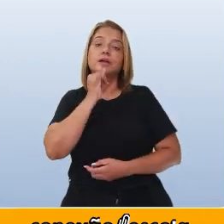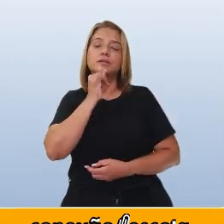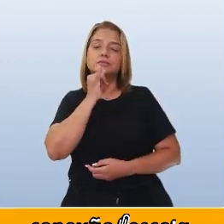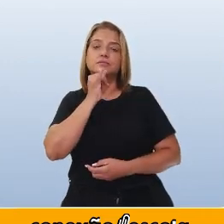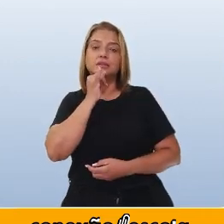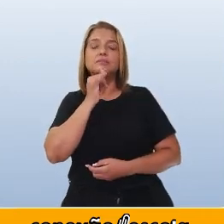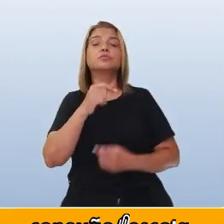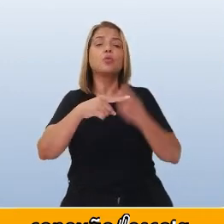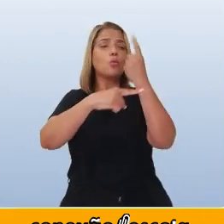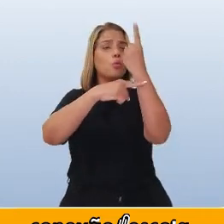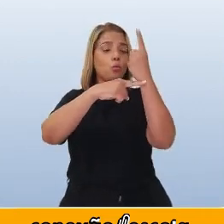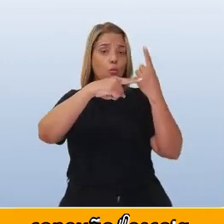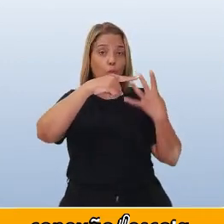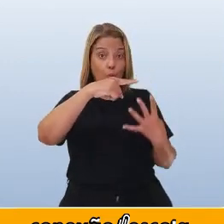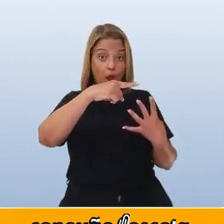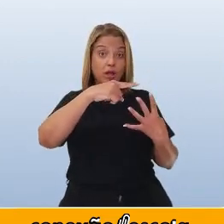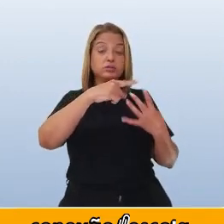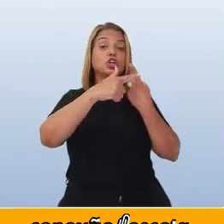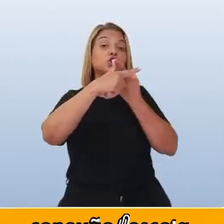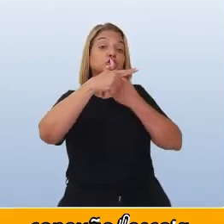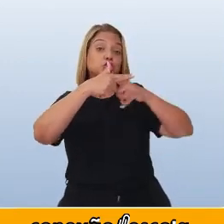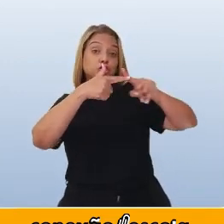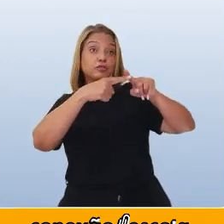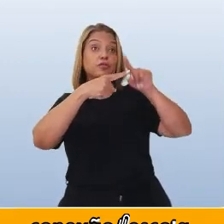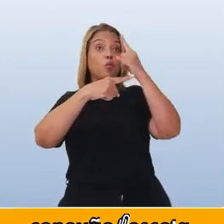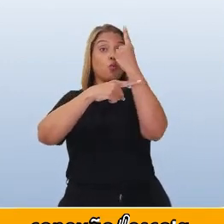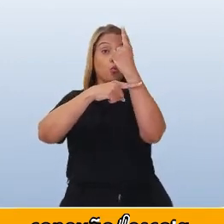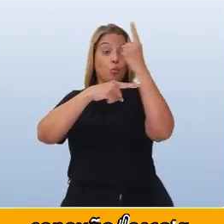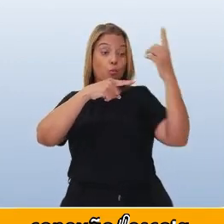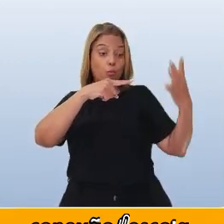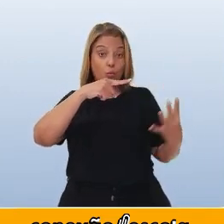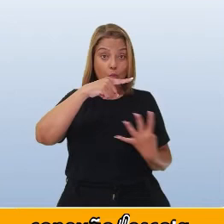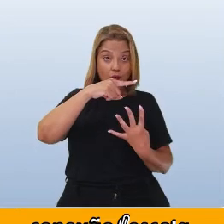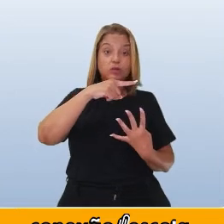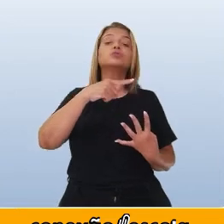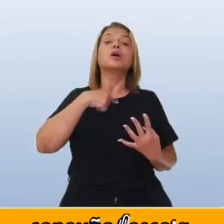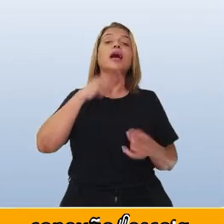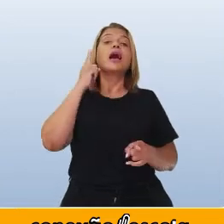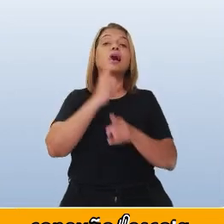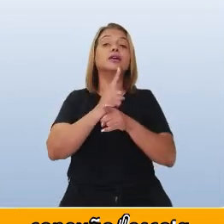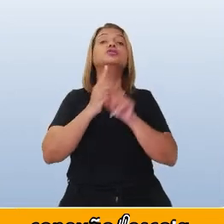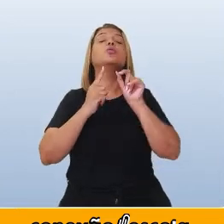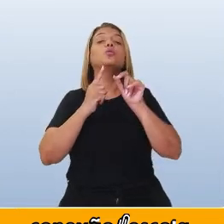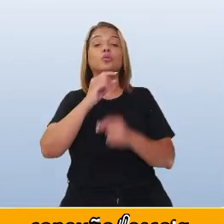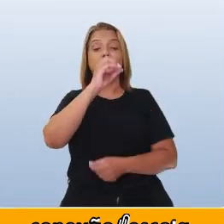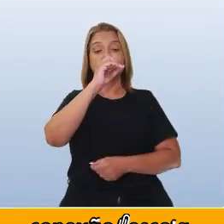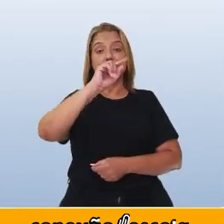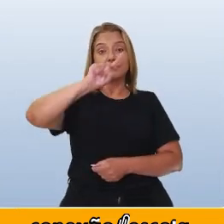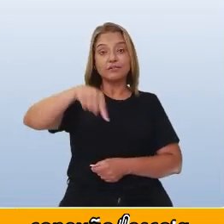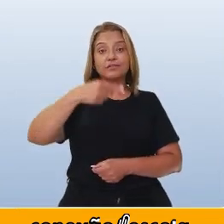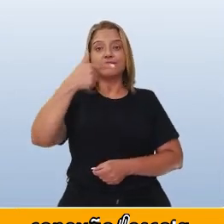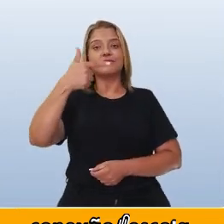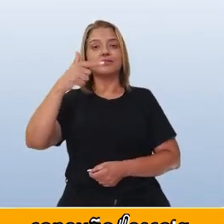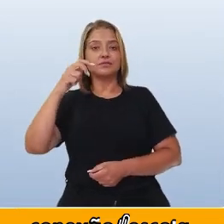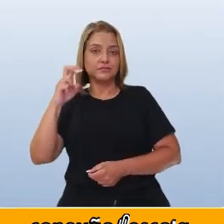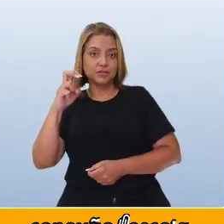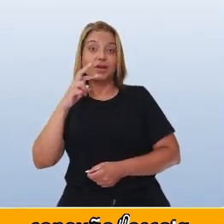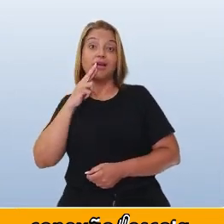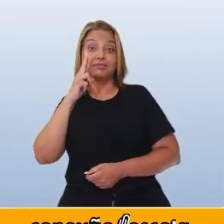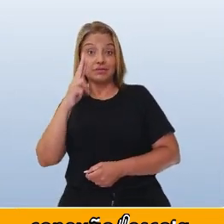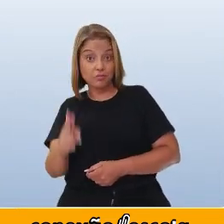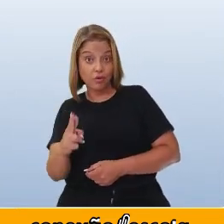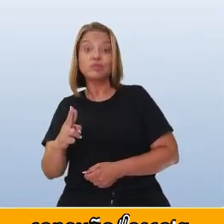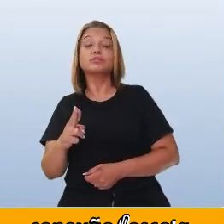exemplo, 1/4, ao dividir o 1 pelo 4, eu vou encontrar 0,25, ou seja,